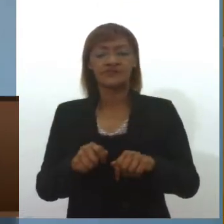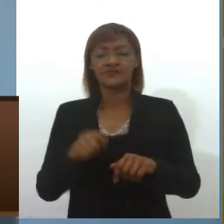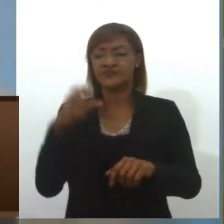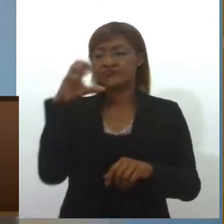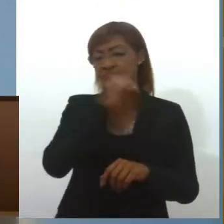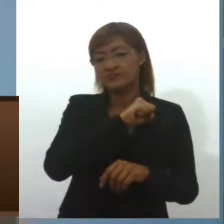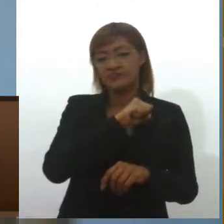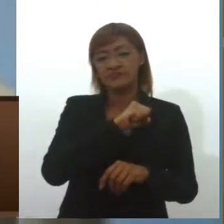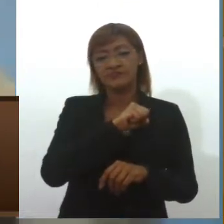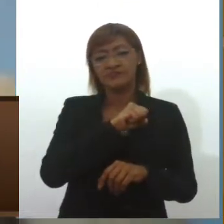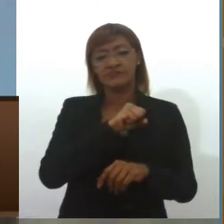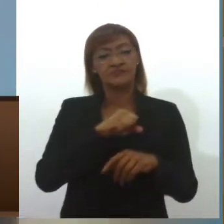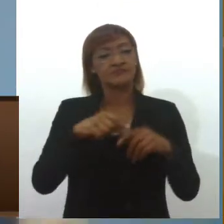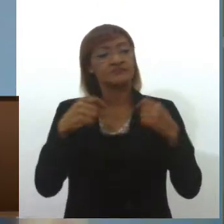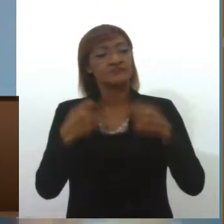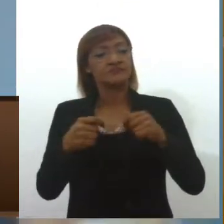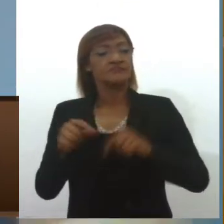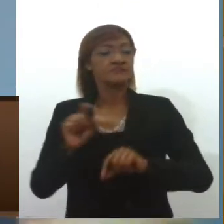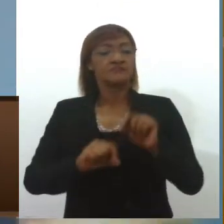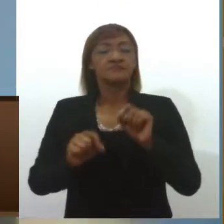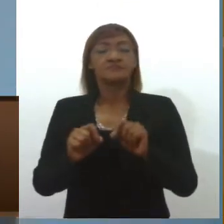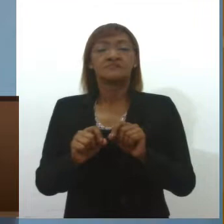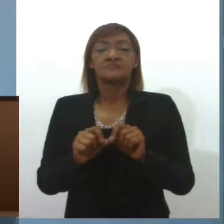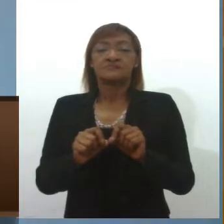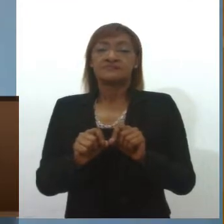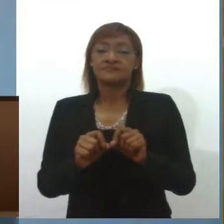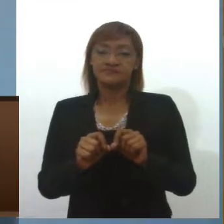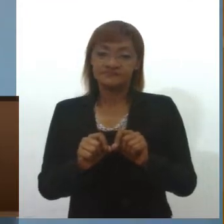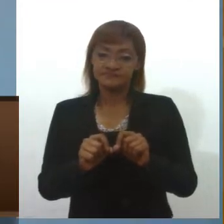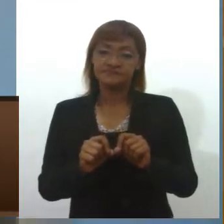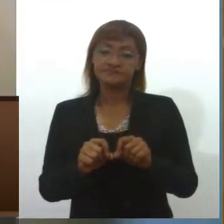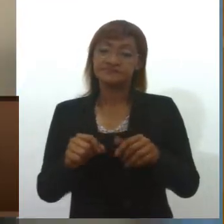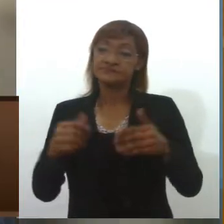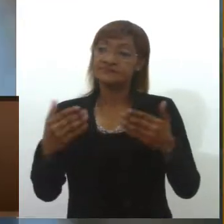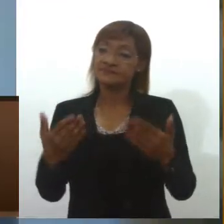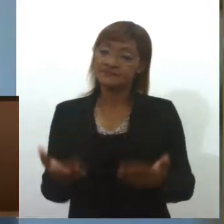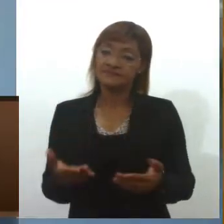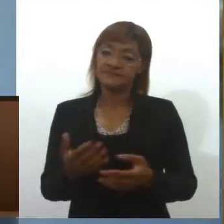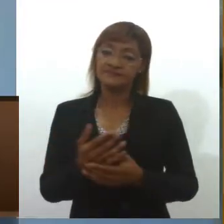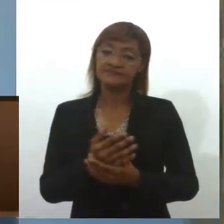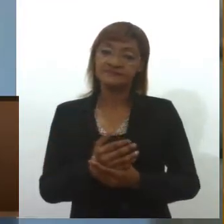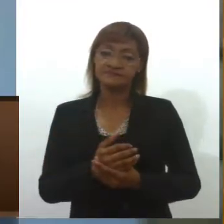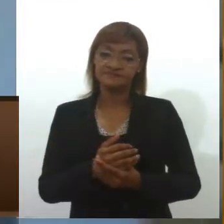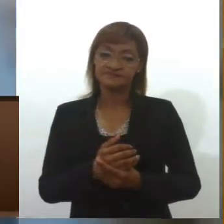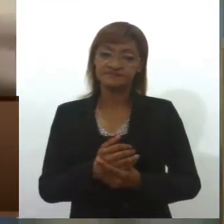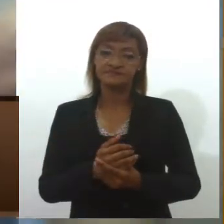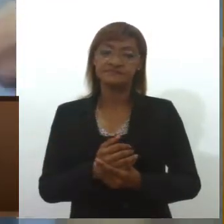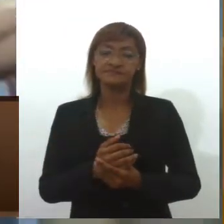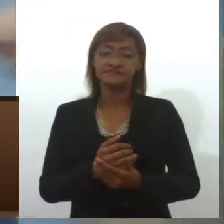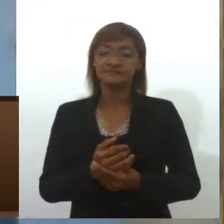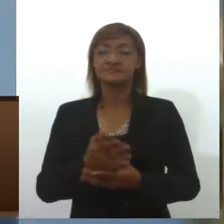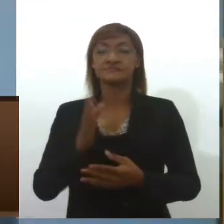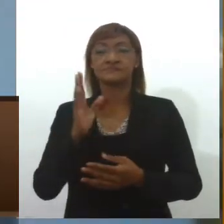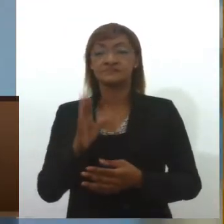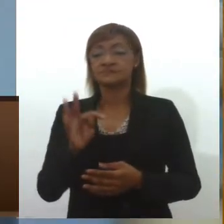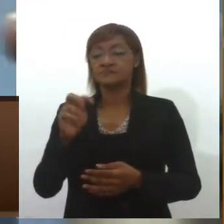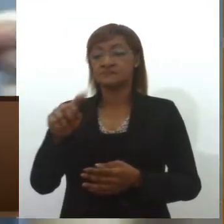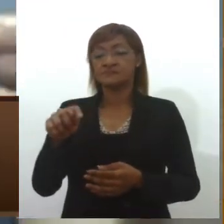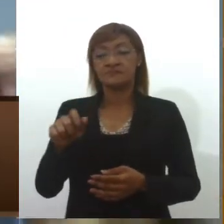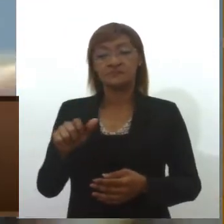os preços se aceleram muito mais rapidamente. E aí, o efeito da taxa de juros da